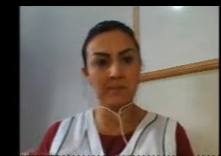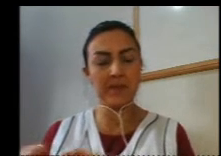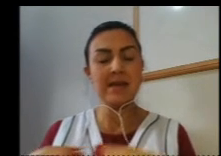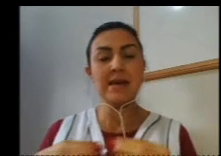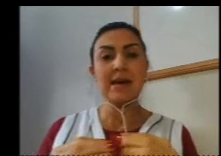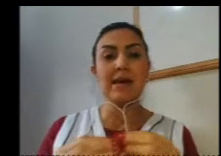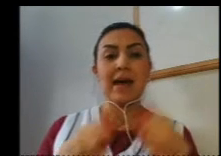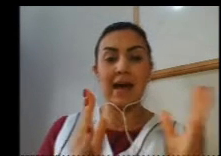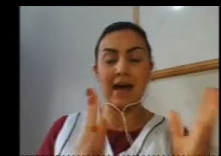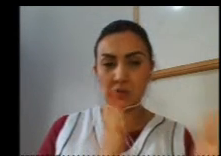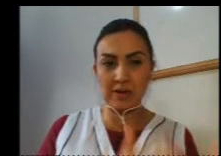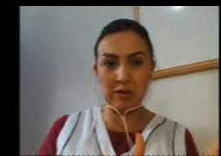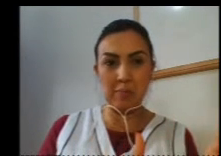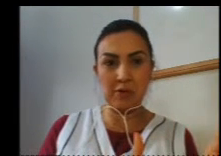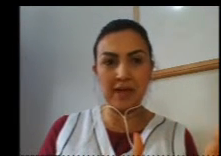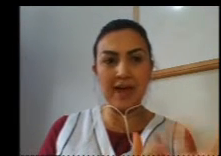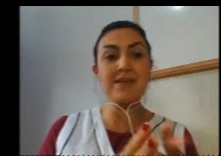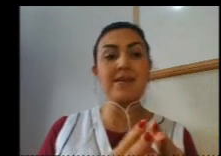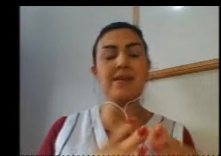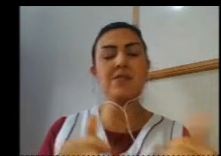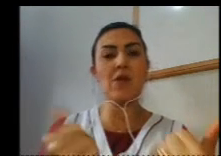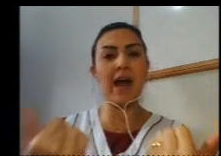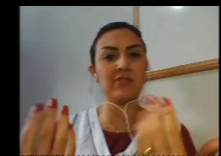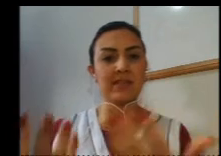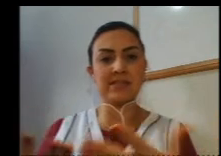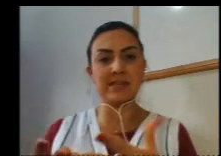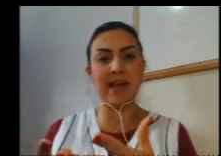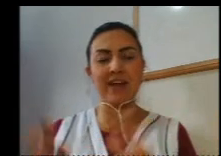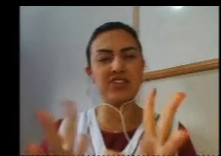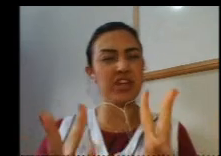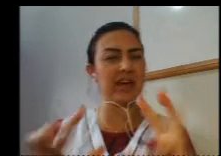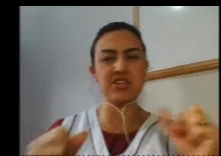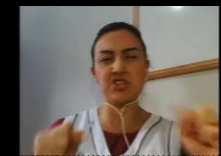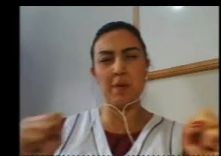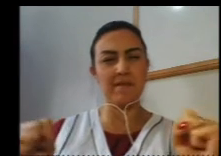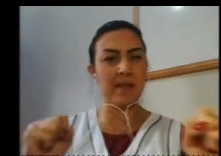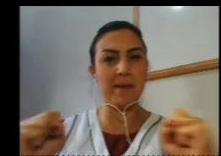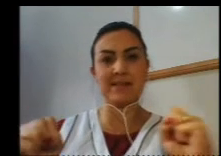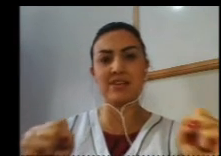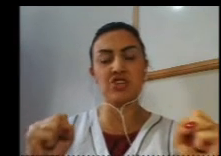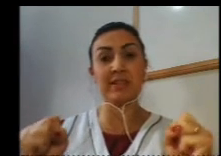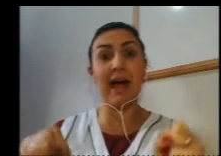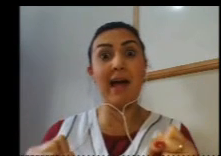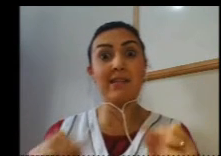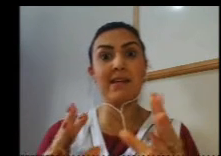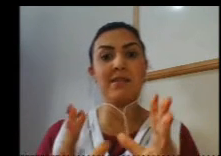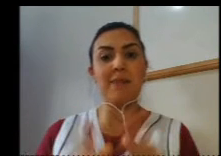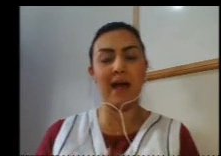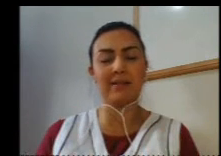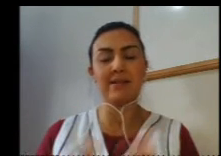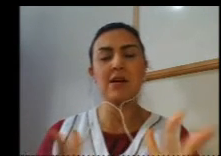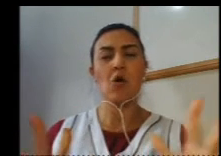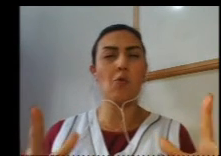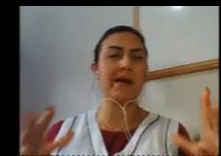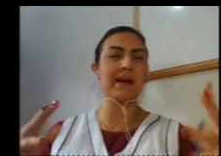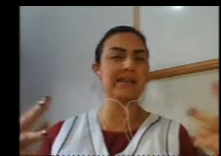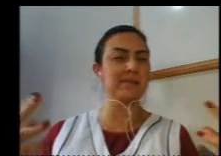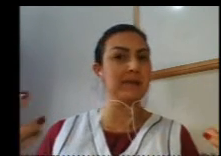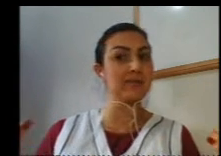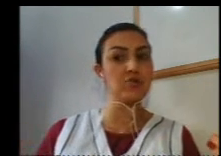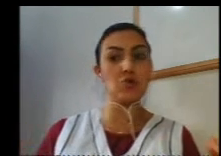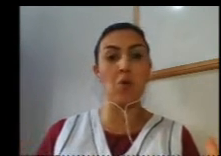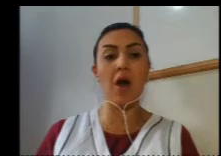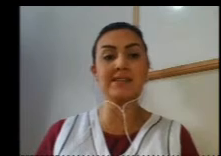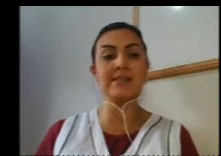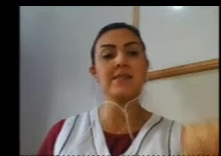toca, a do campo, ok? E o rato da cidade? Ele tinha uma vida mais agitada e animada, uma casa